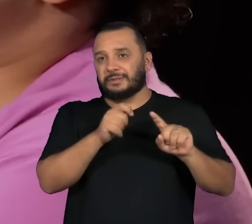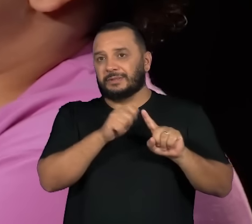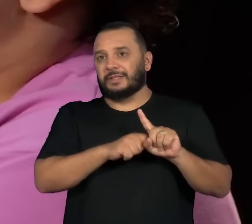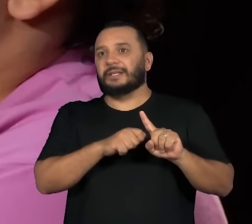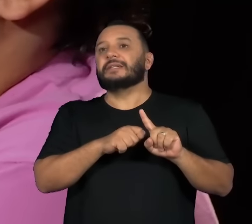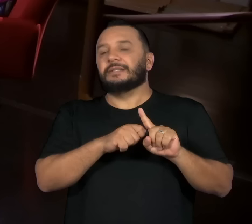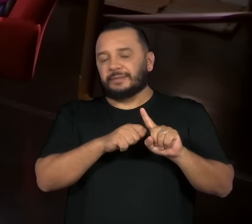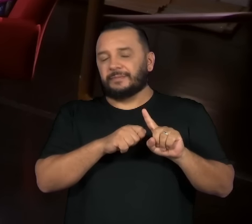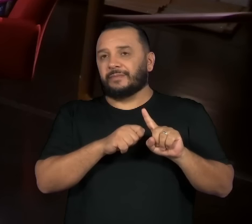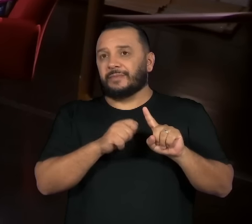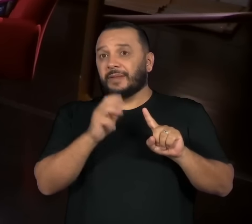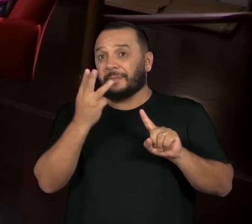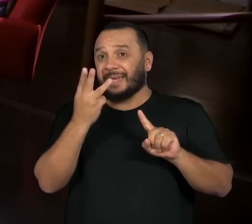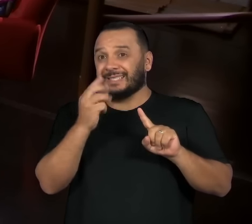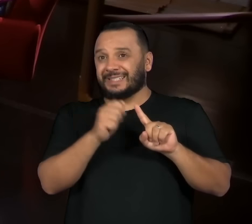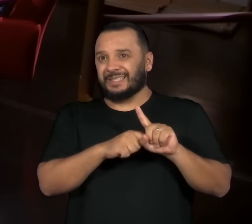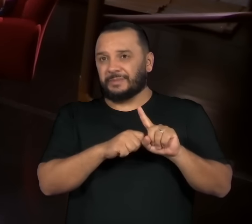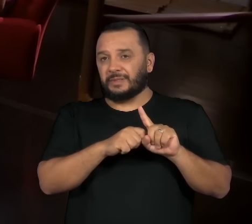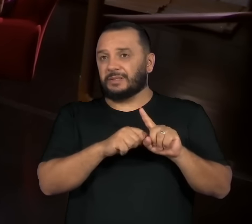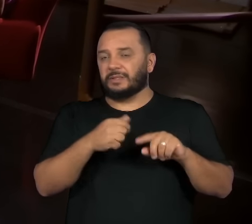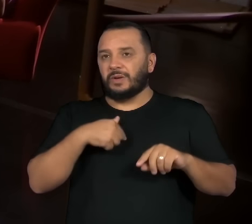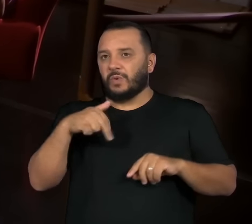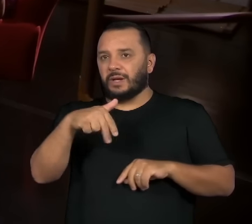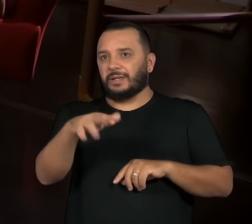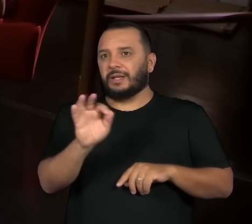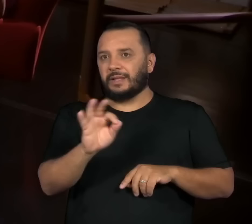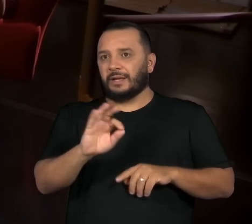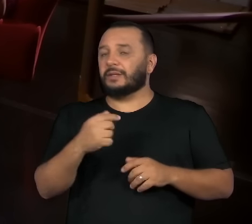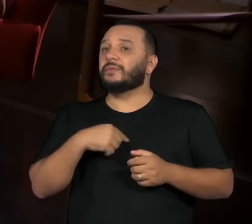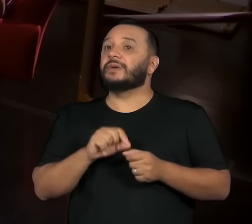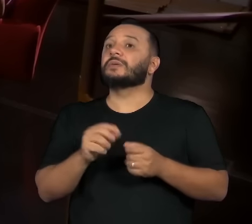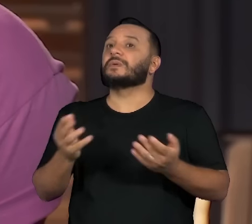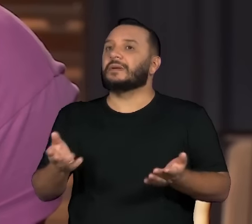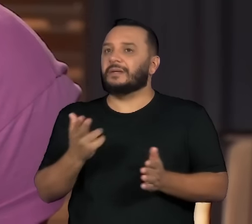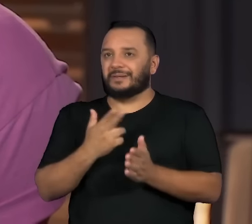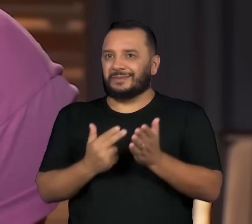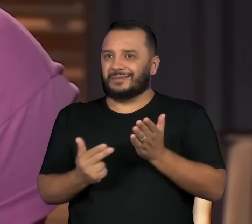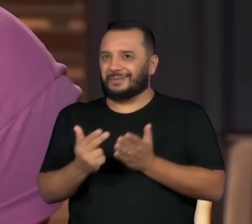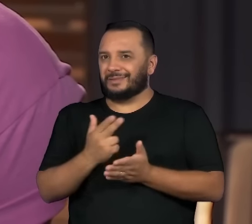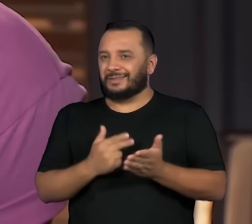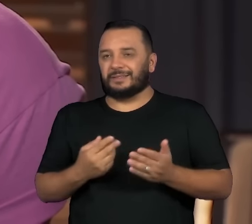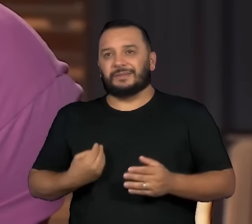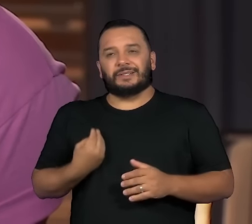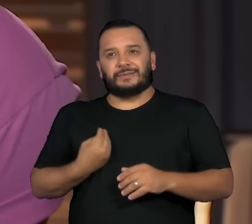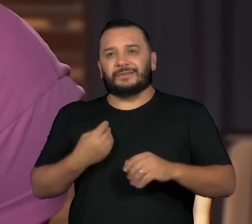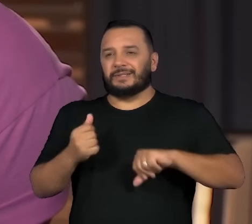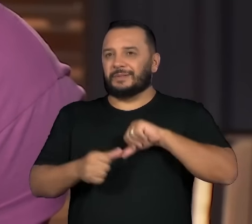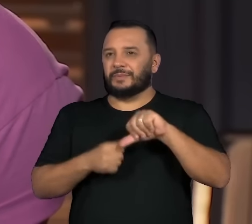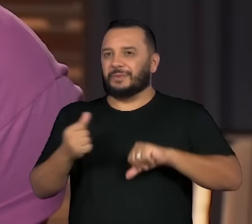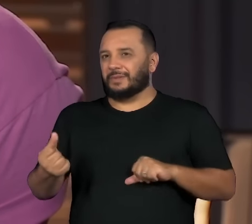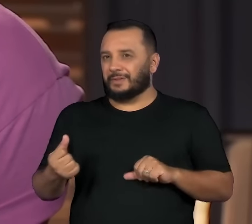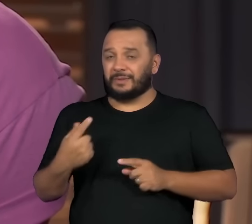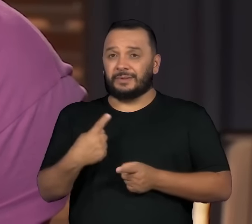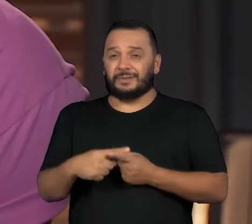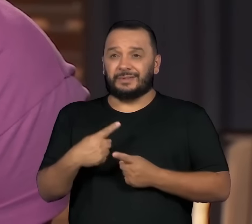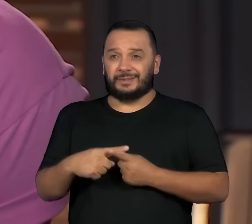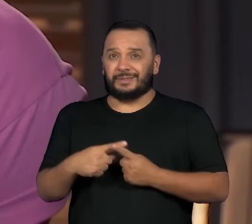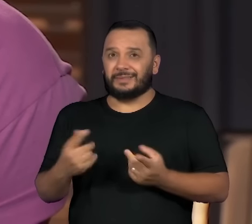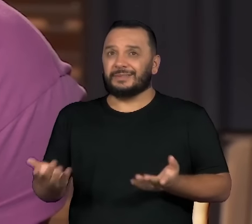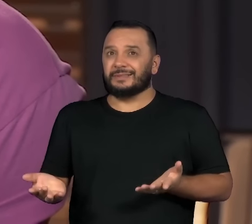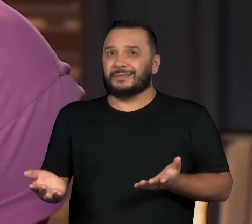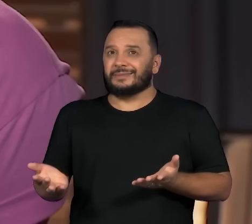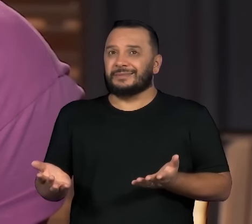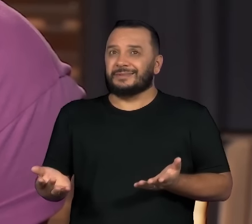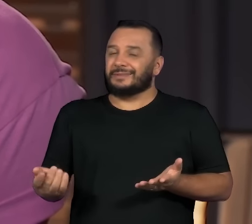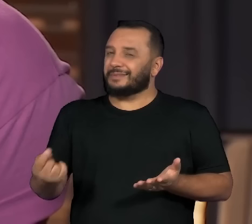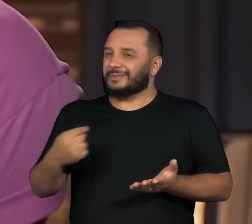chão. Nossa. E aí fui o quê? Desenhar. Claro. E minha vida mudou completamente, porque depois disso eu